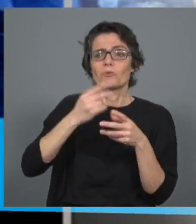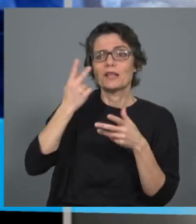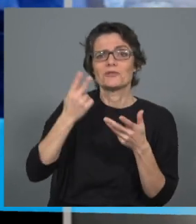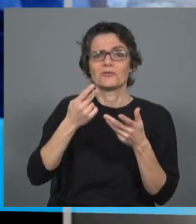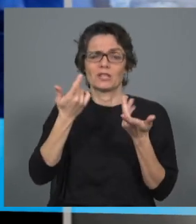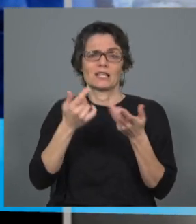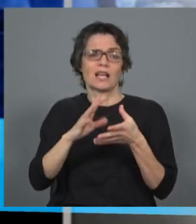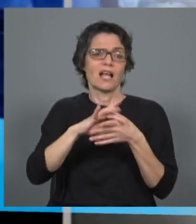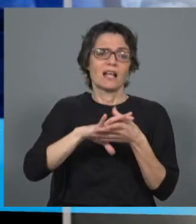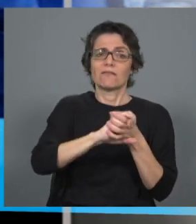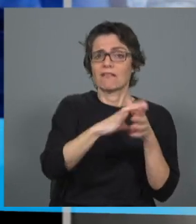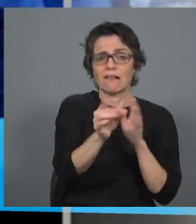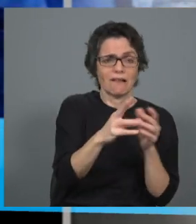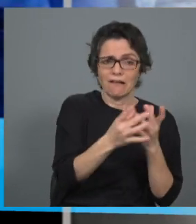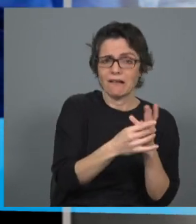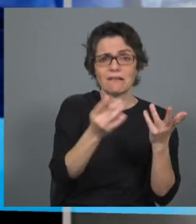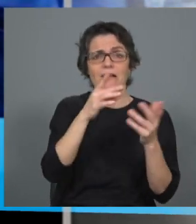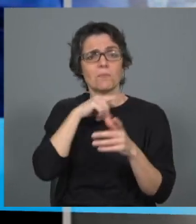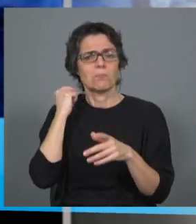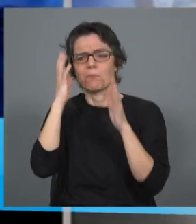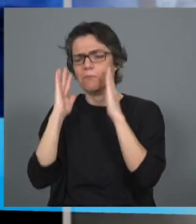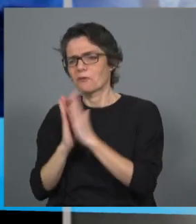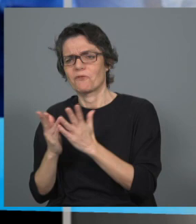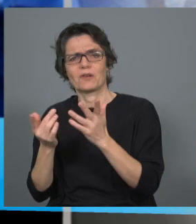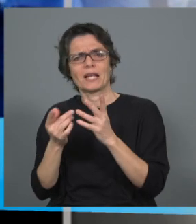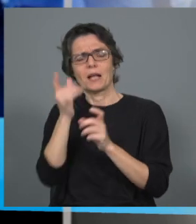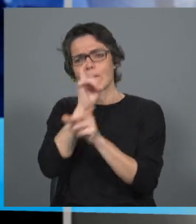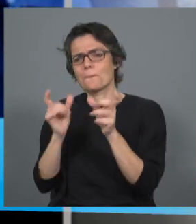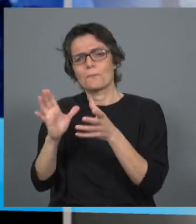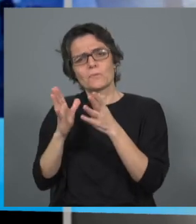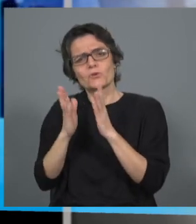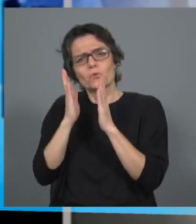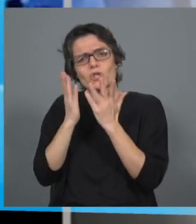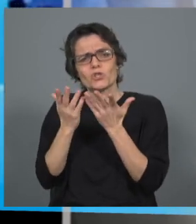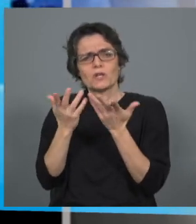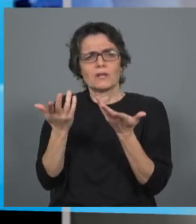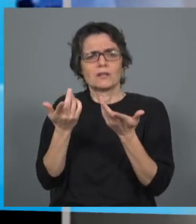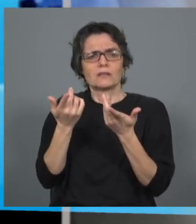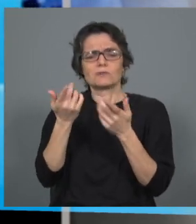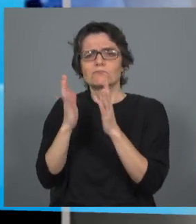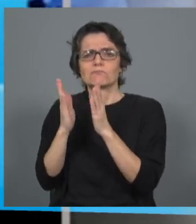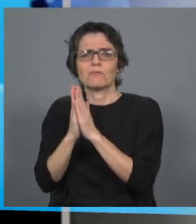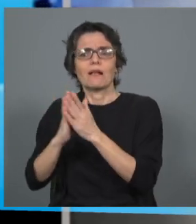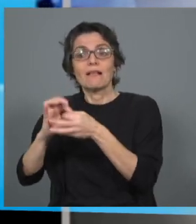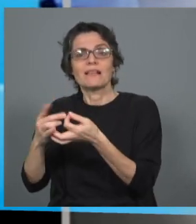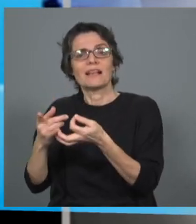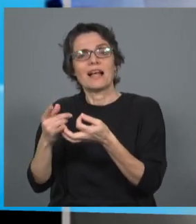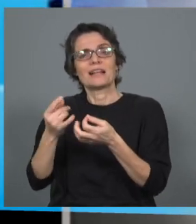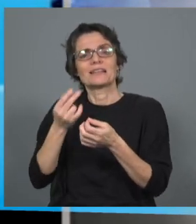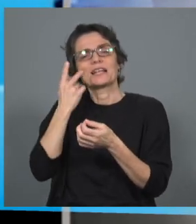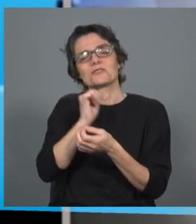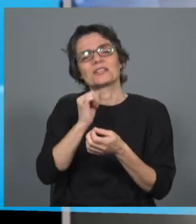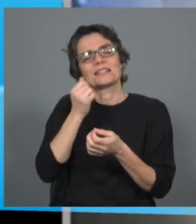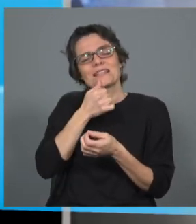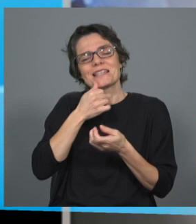de religiosos, de religiosas, de gente que se entrega toda a Deus para sonhar os sonhos de Deus e que descobre aí